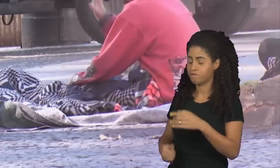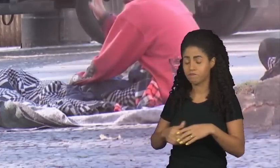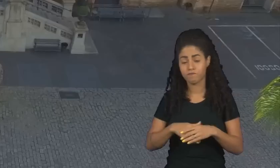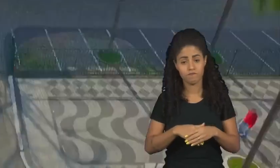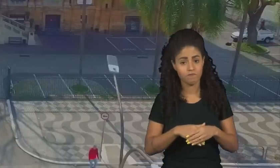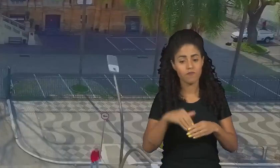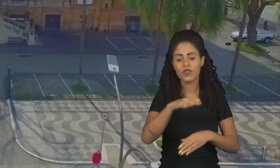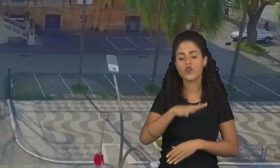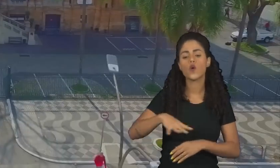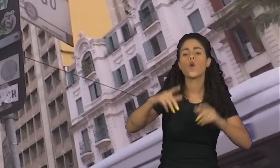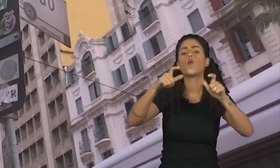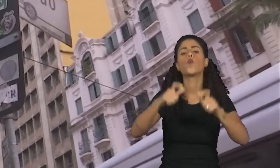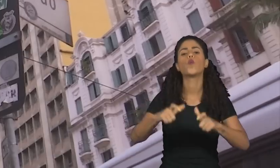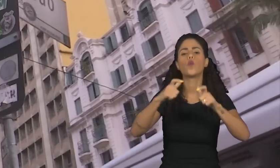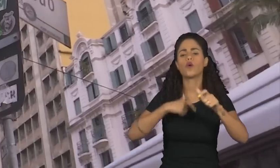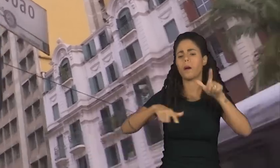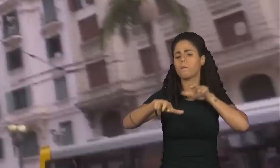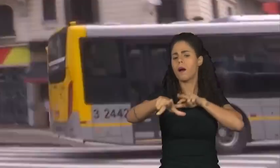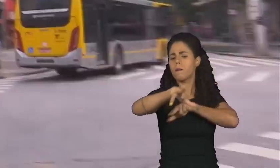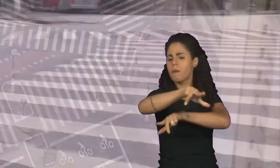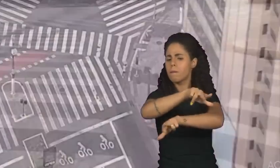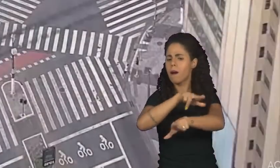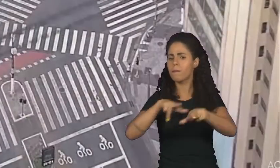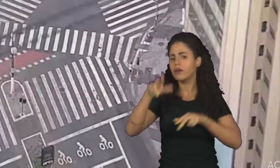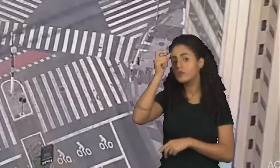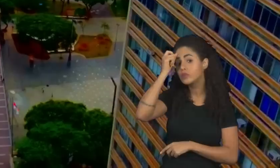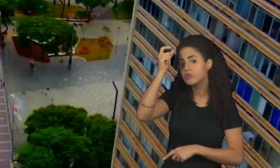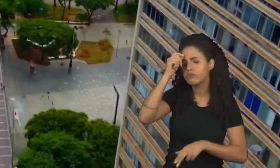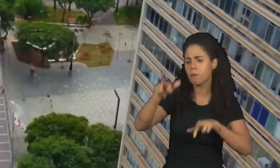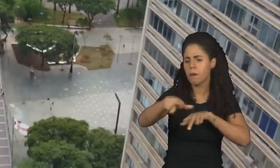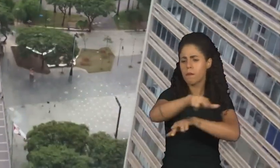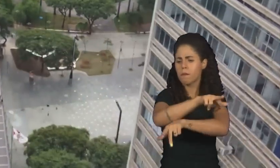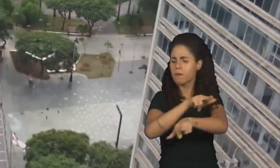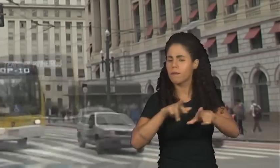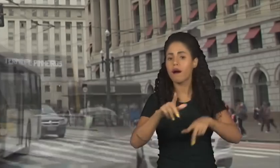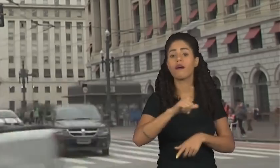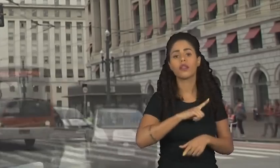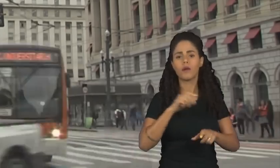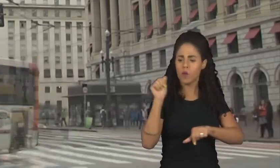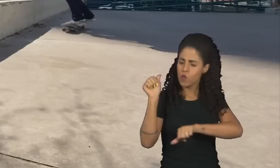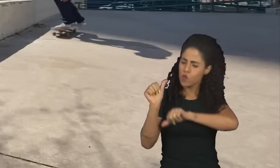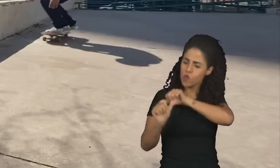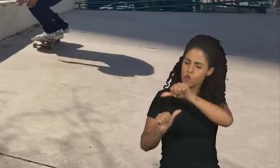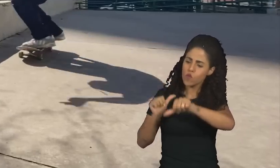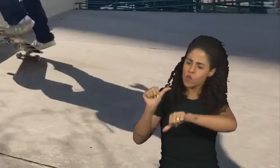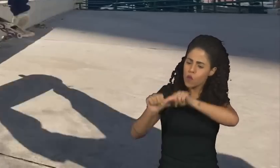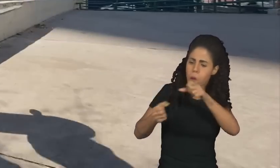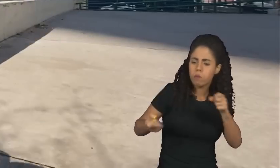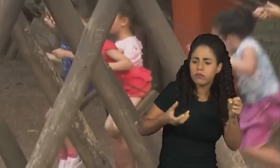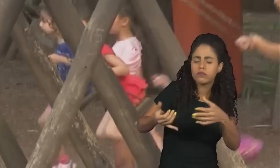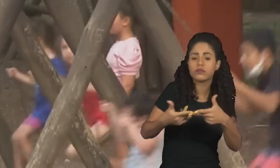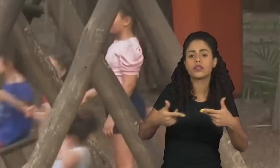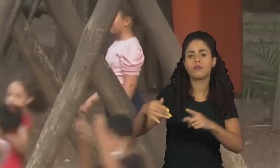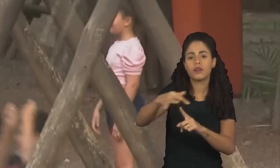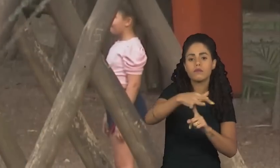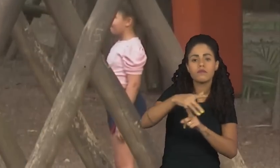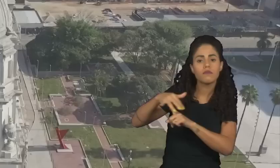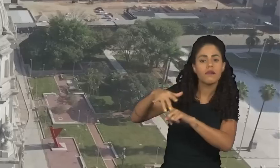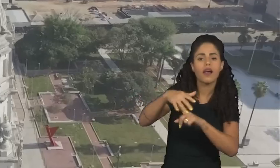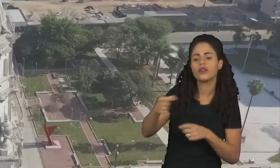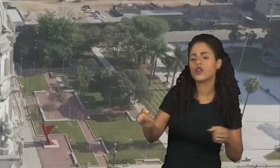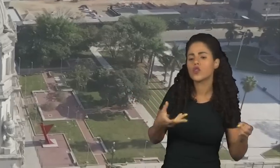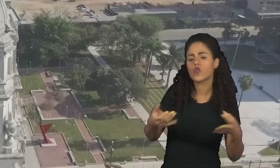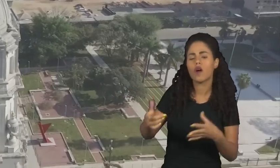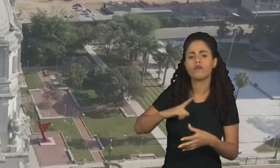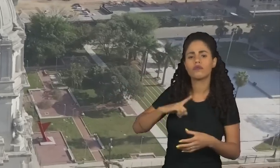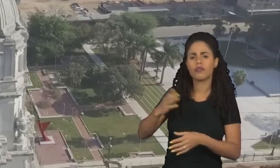A região é conhecida por sua diversidade cultural e pela sua constante transformação. Novas praças surgem em meio às